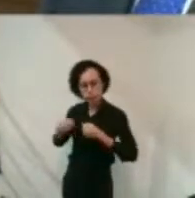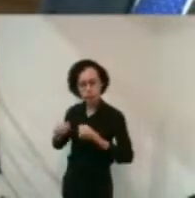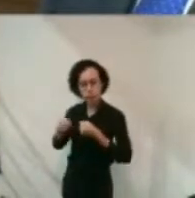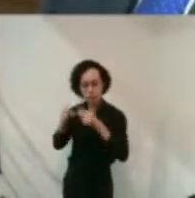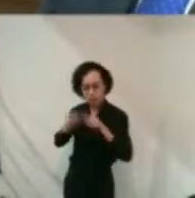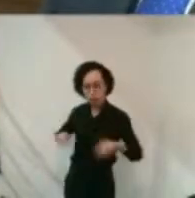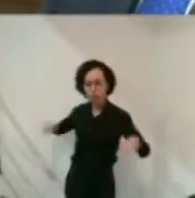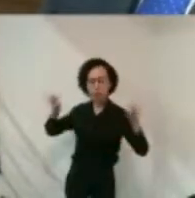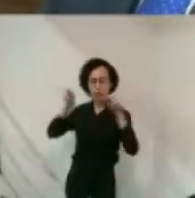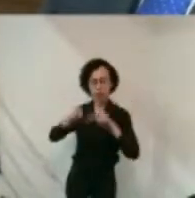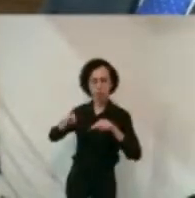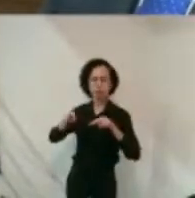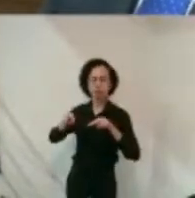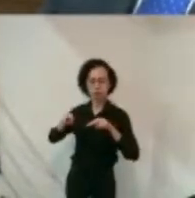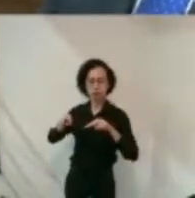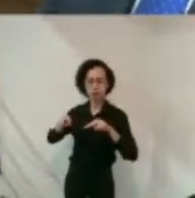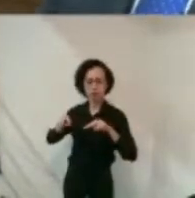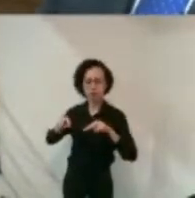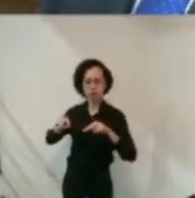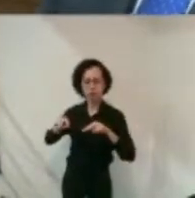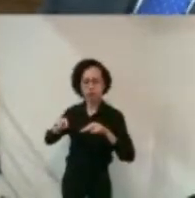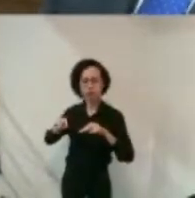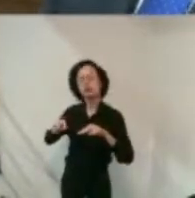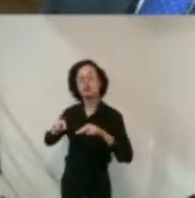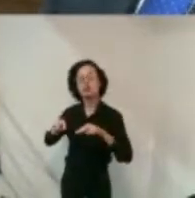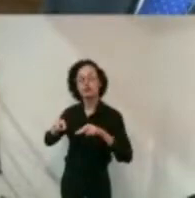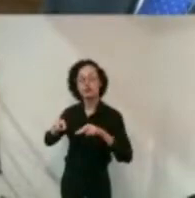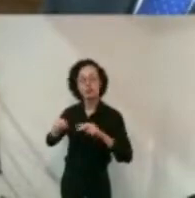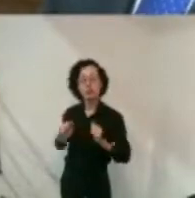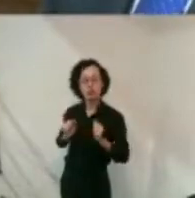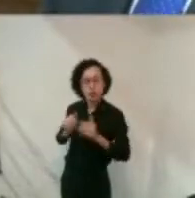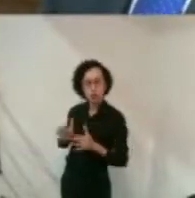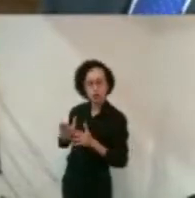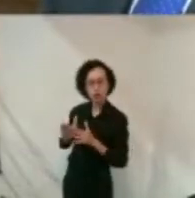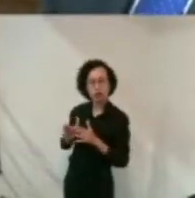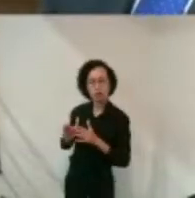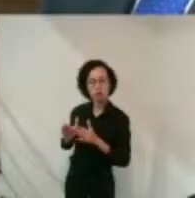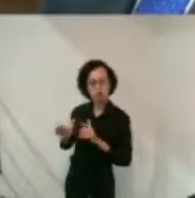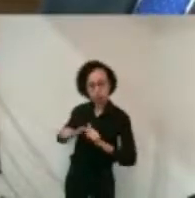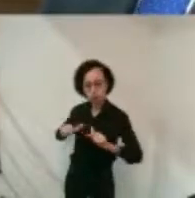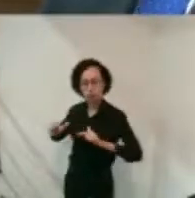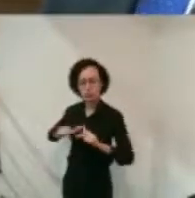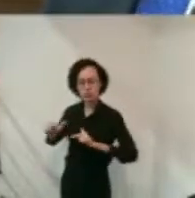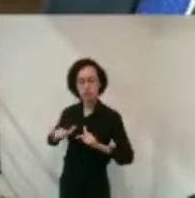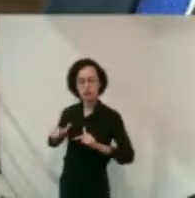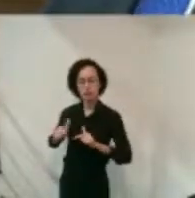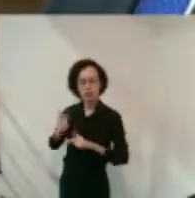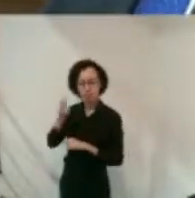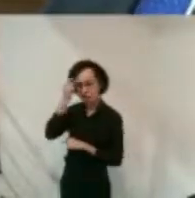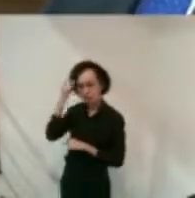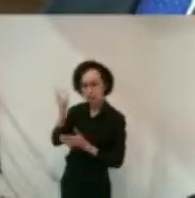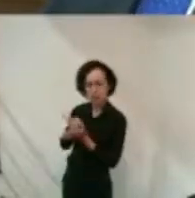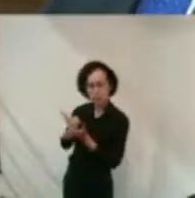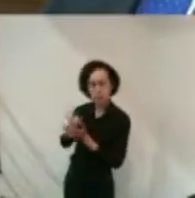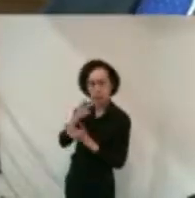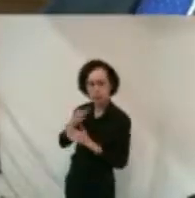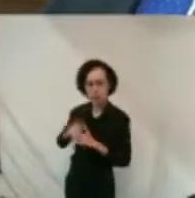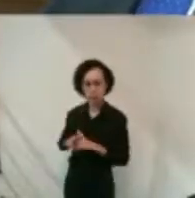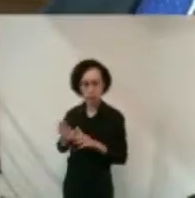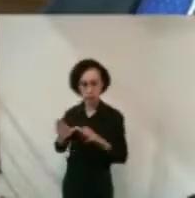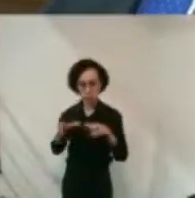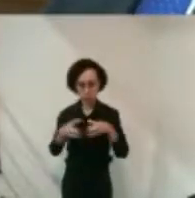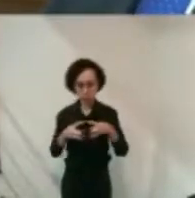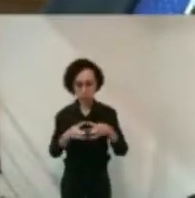visão de protagonismo com atitude e com ação, naquela ideia que eu sempre tenho dito aqui à minha